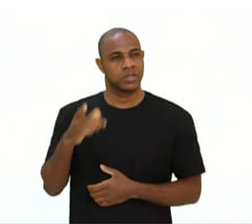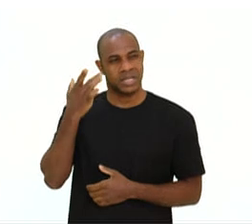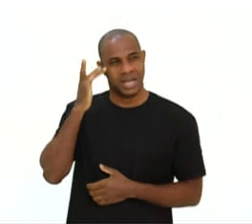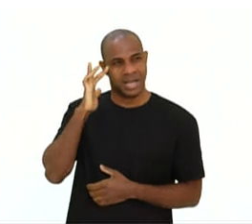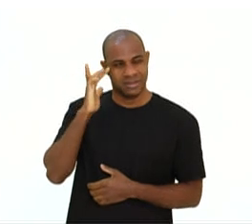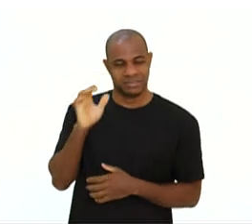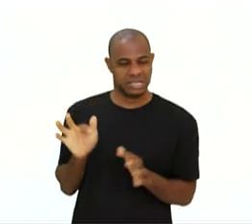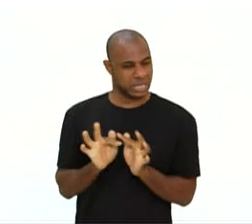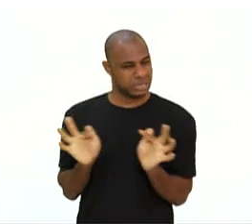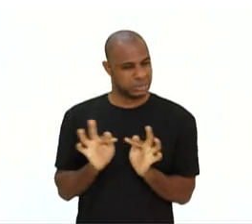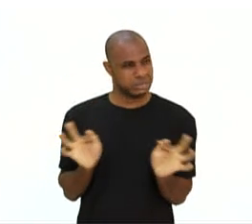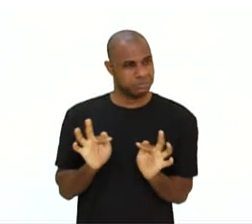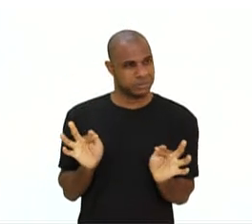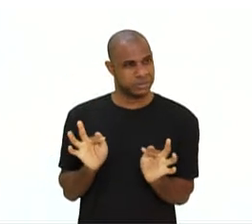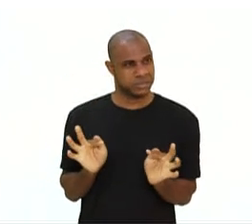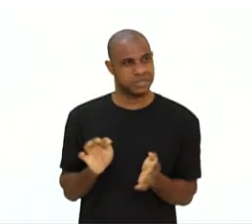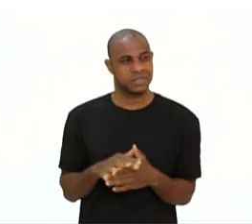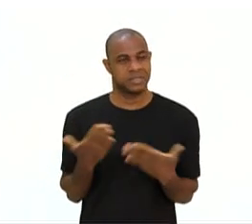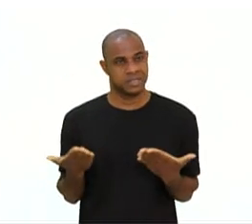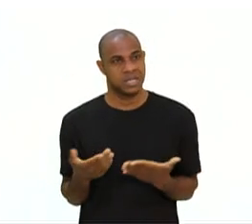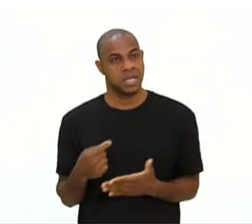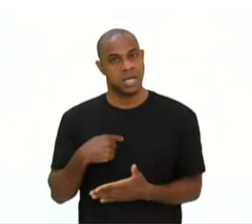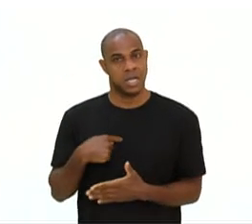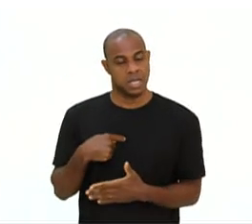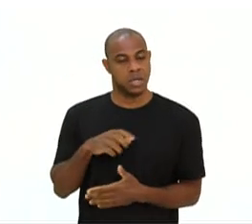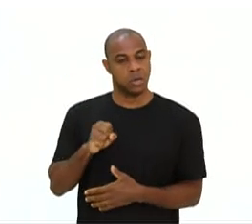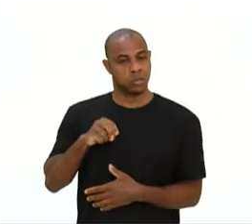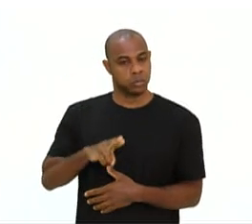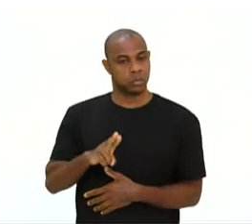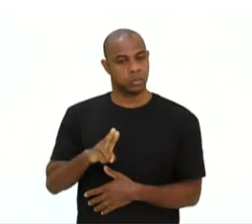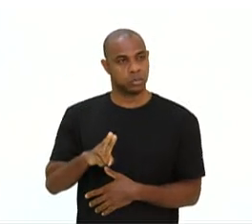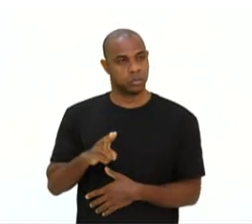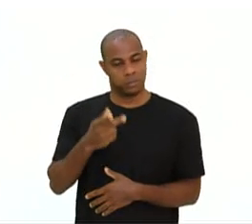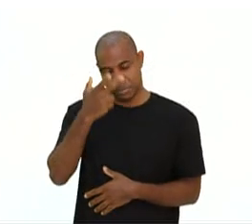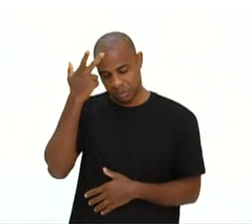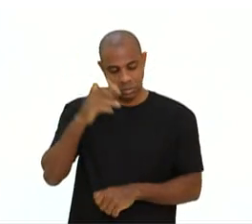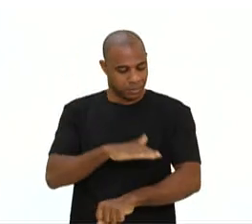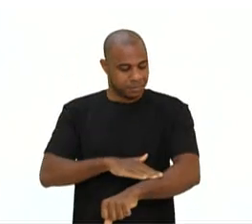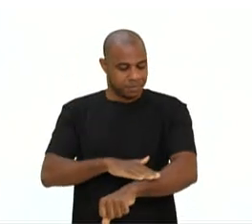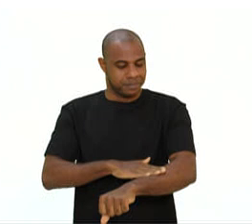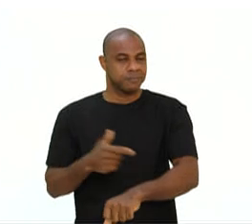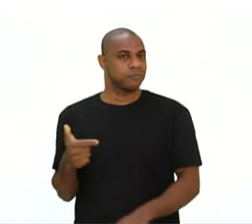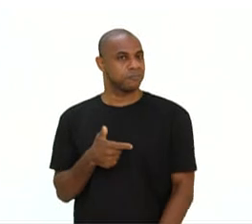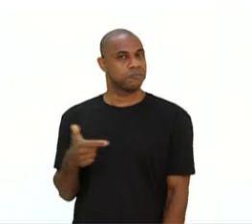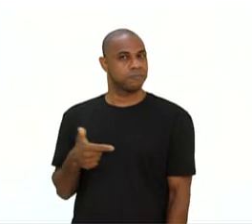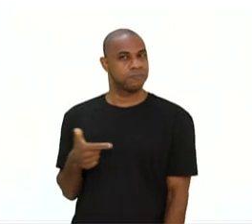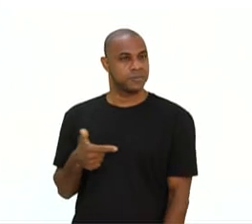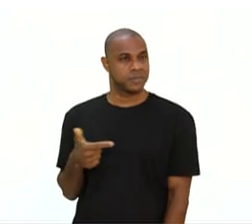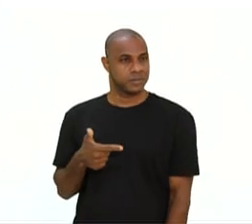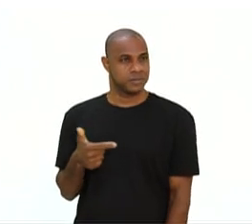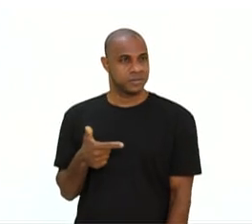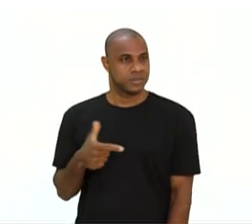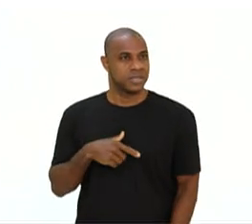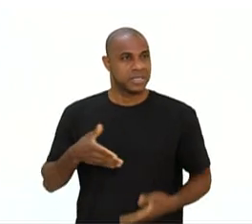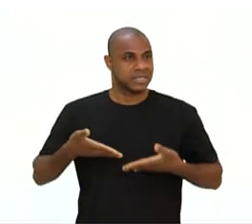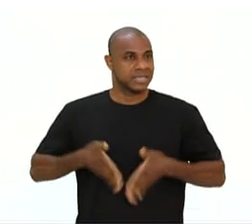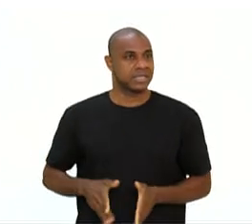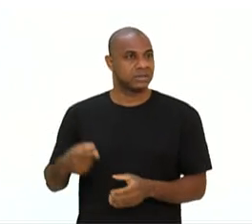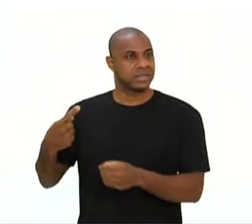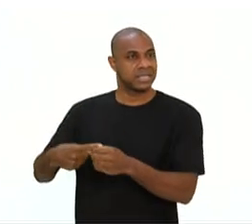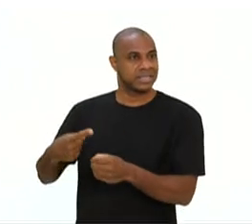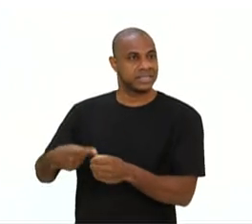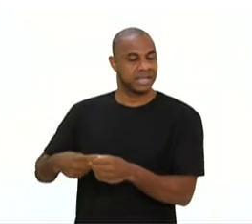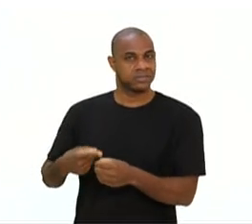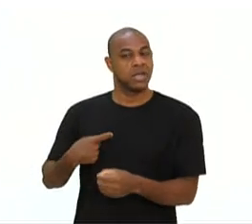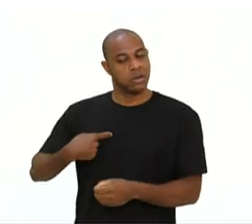que é simples? Que isso é simples? Eu sou uma pessoa de cor de 22 anos que nasci em Winston-Salem. Fui para a escola